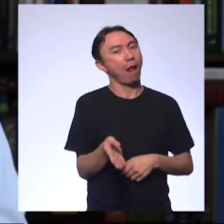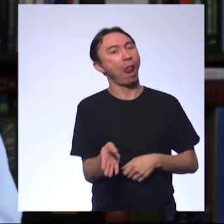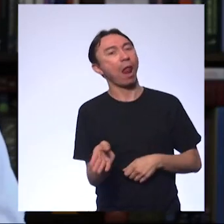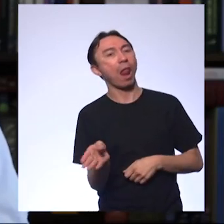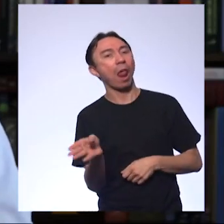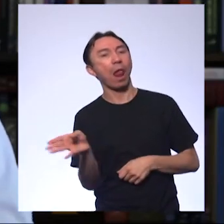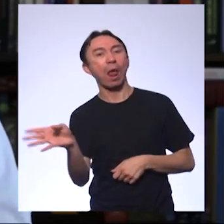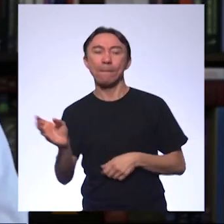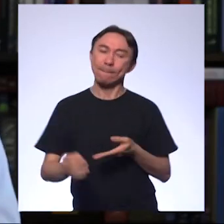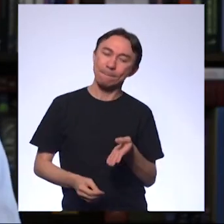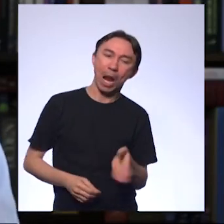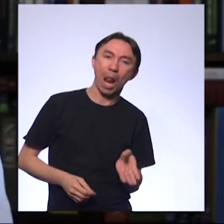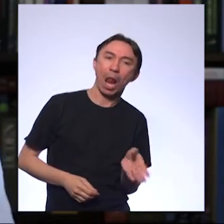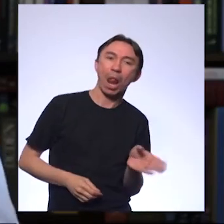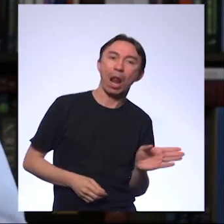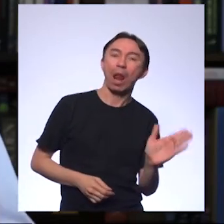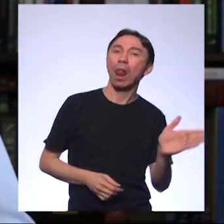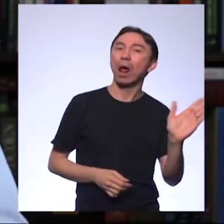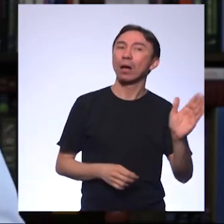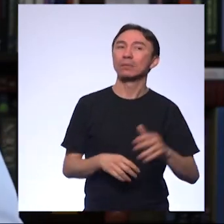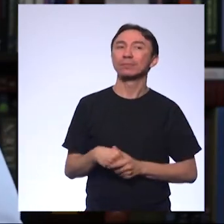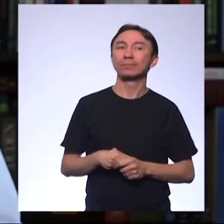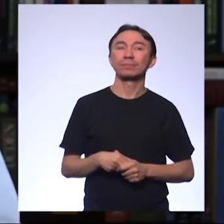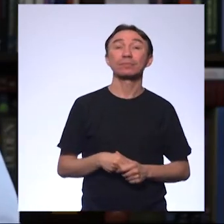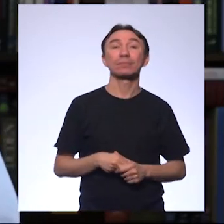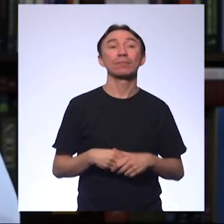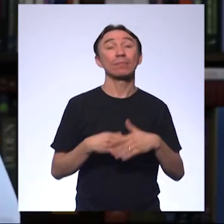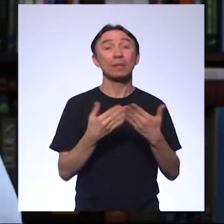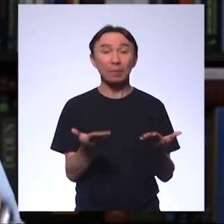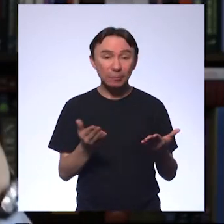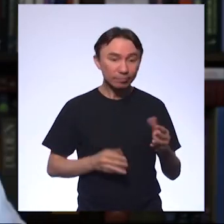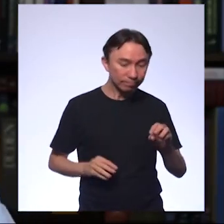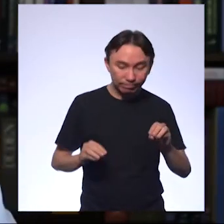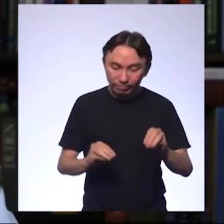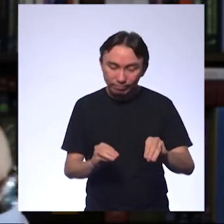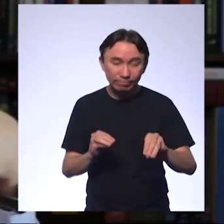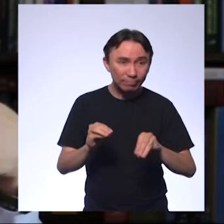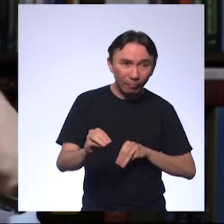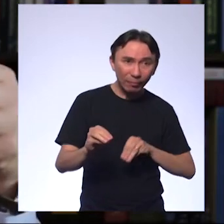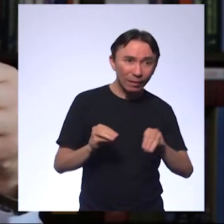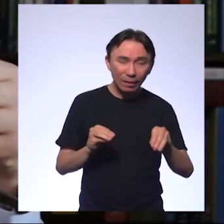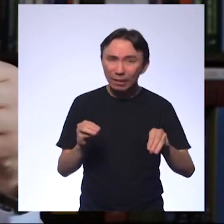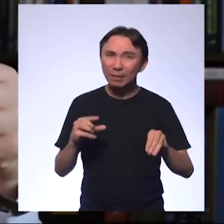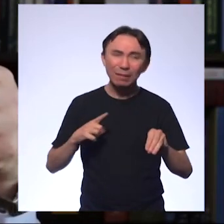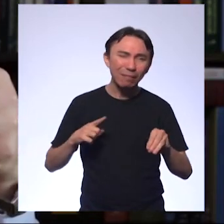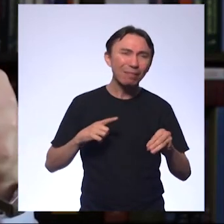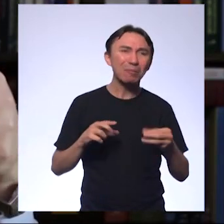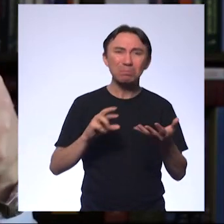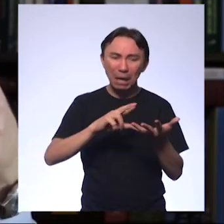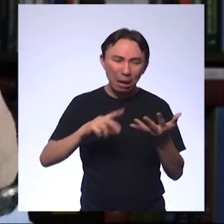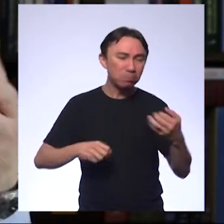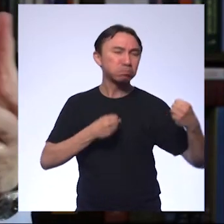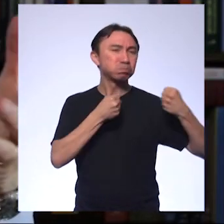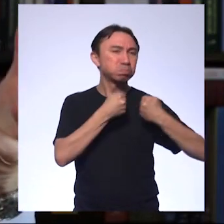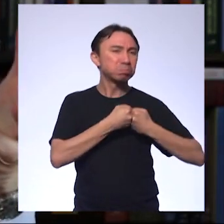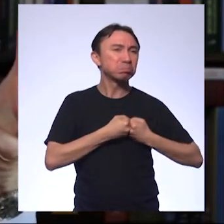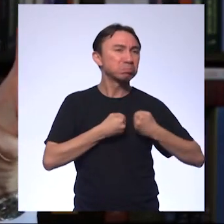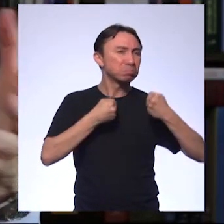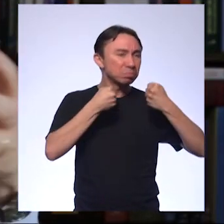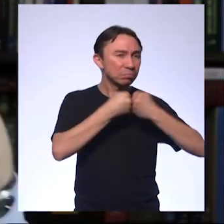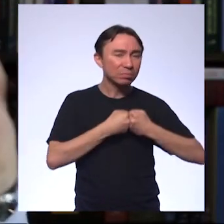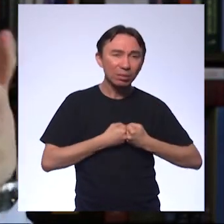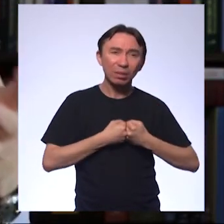vai de frente, vamos dizer assim. No tabuleiro, então, as forças que entram em conflito podem